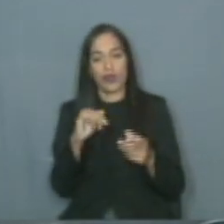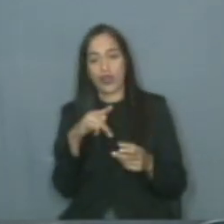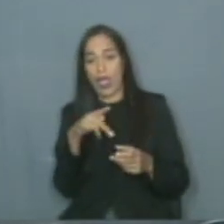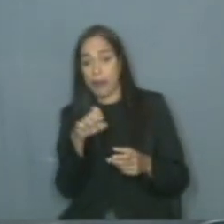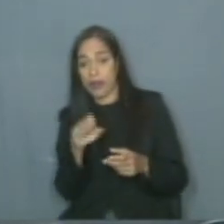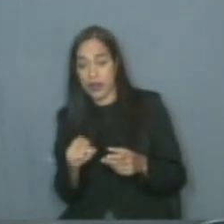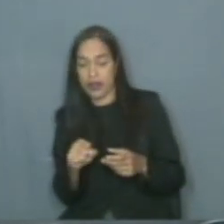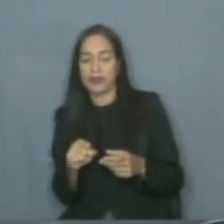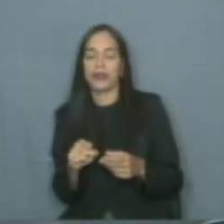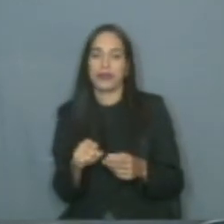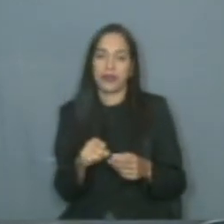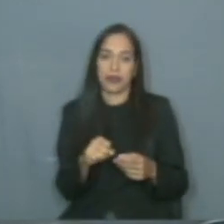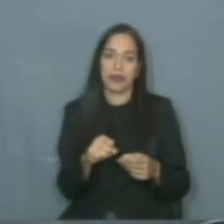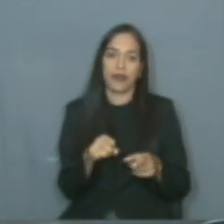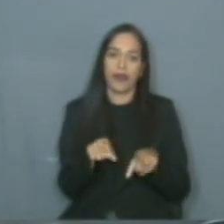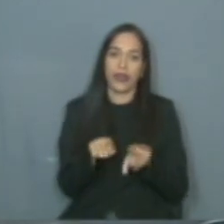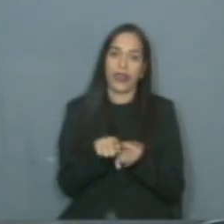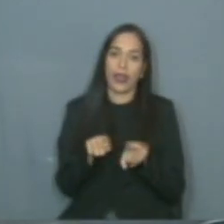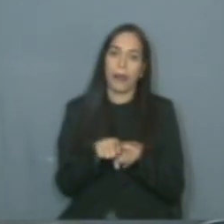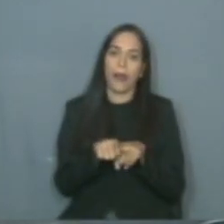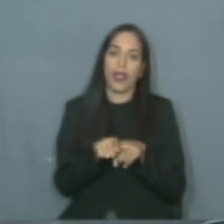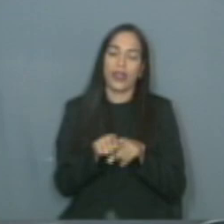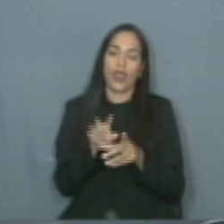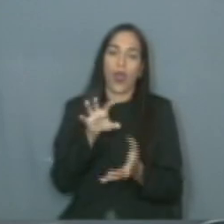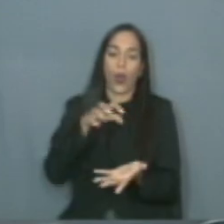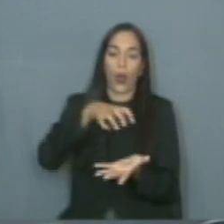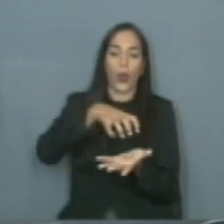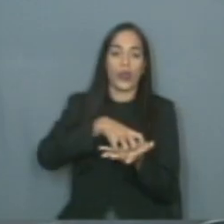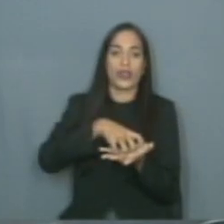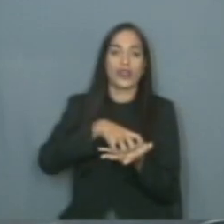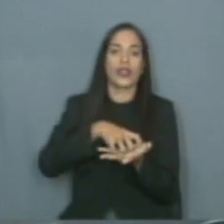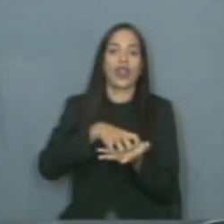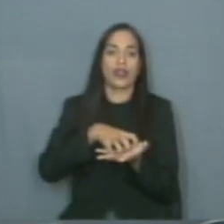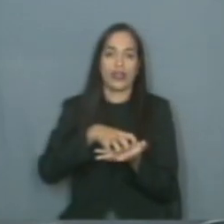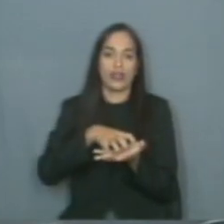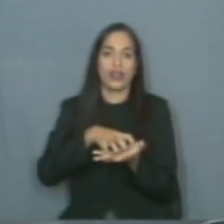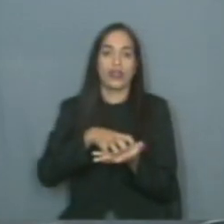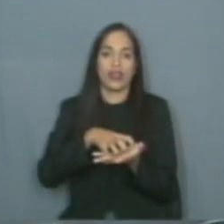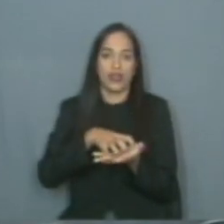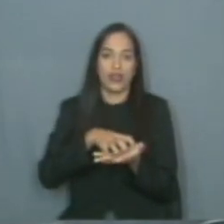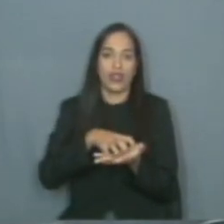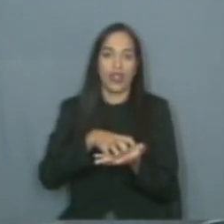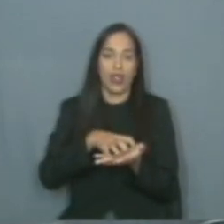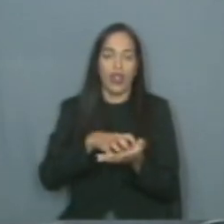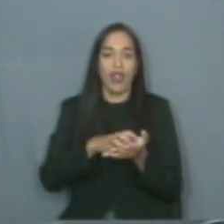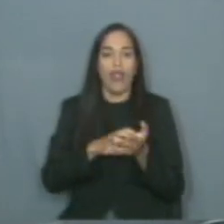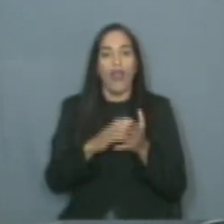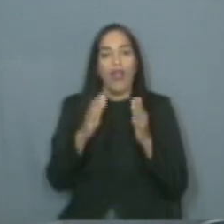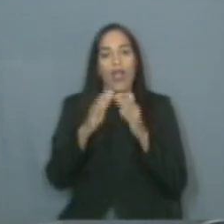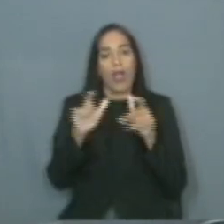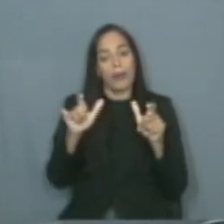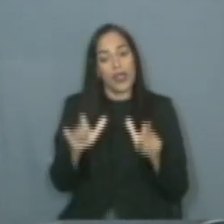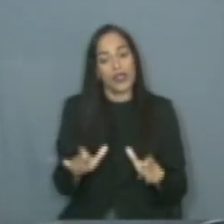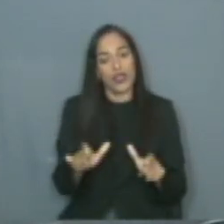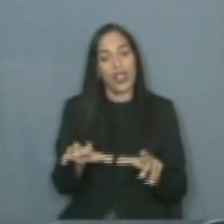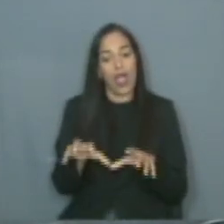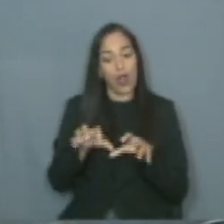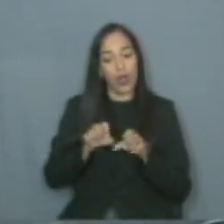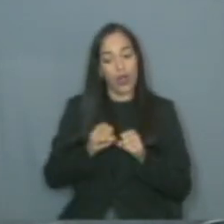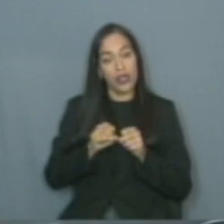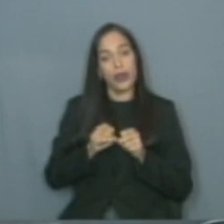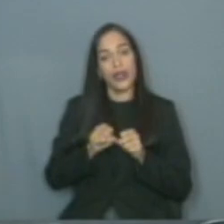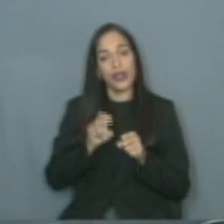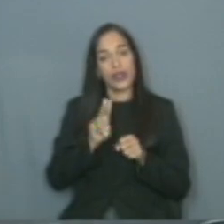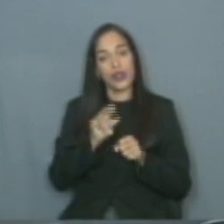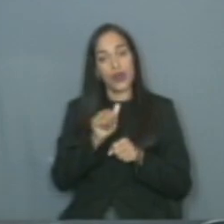vezes até nas chamadas unidades de residência, unidades habitacionais, unidades de acolhimento para adultos, as